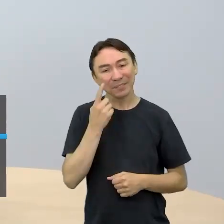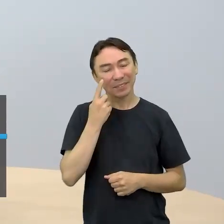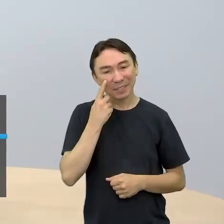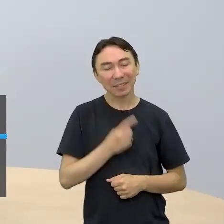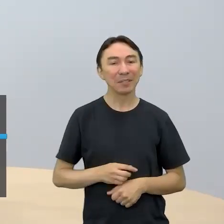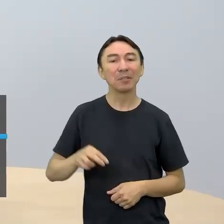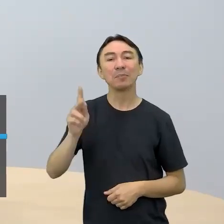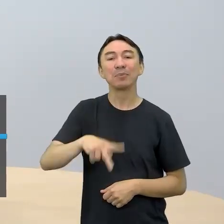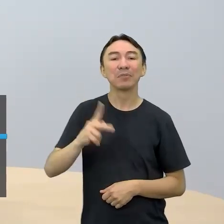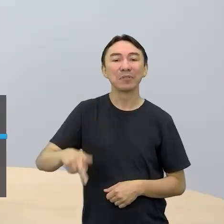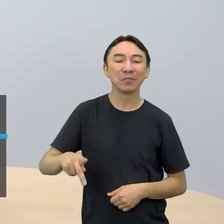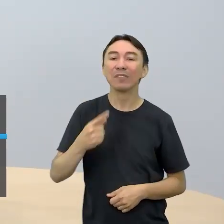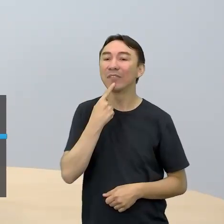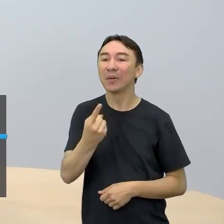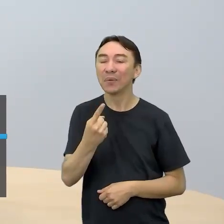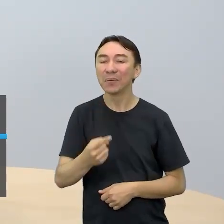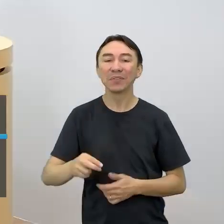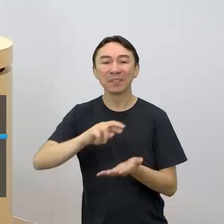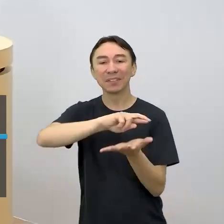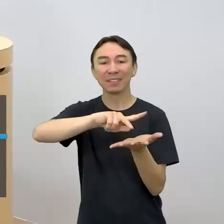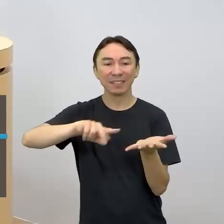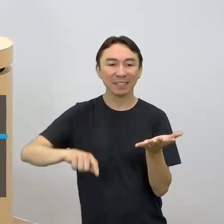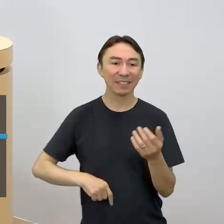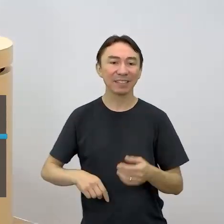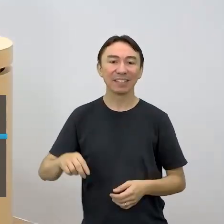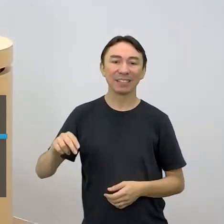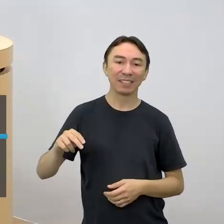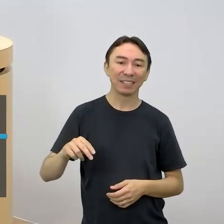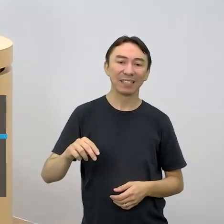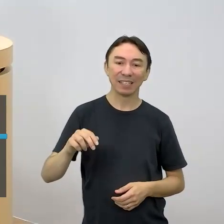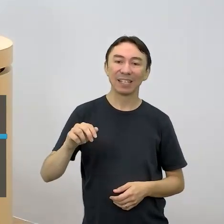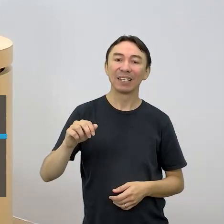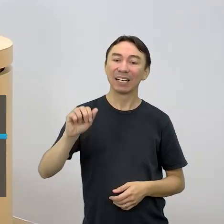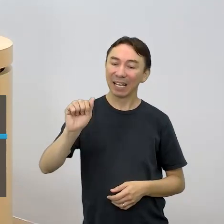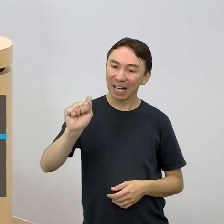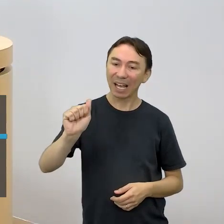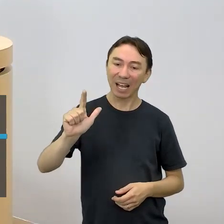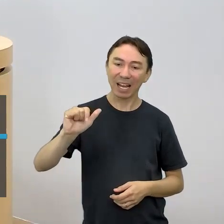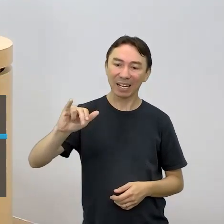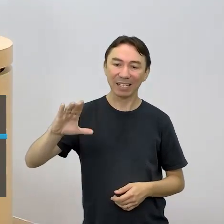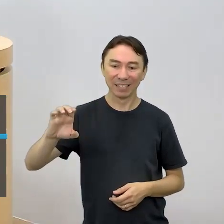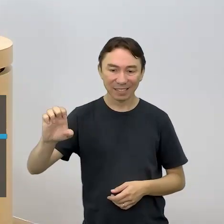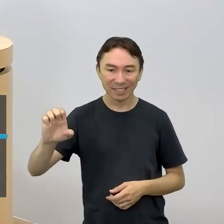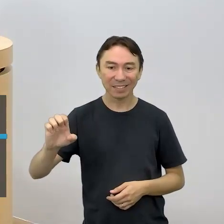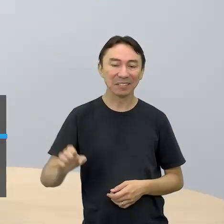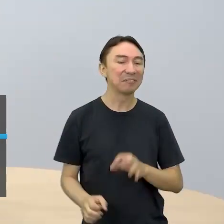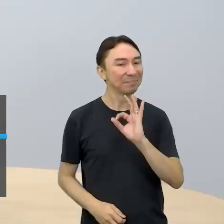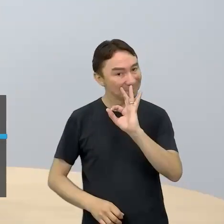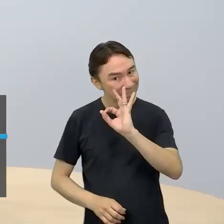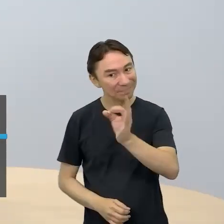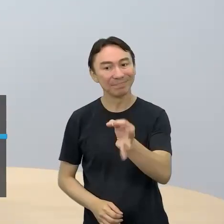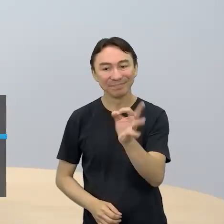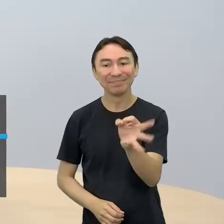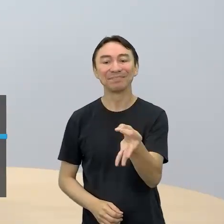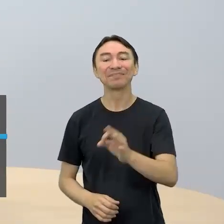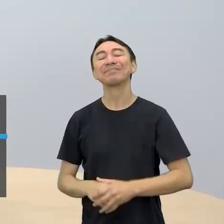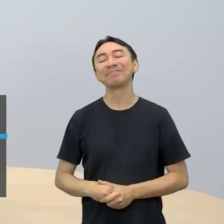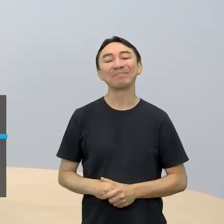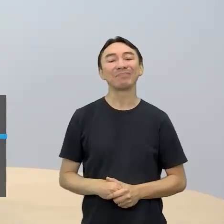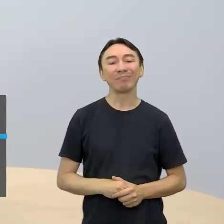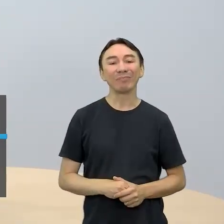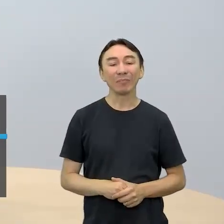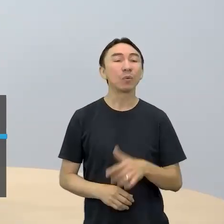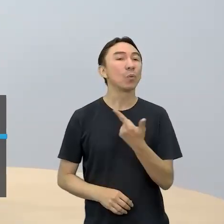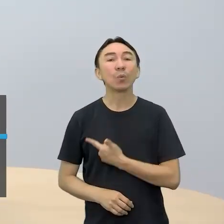citou diversidade. A professora Alice. Isso, a professora professora Alice. Muito bem. E